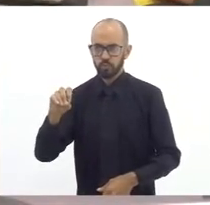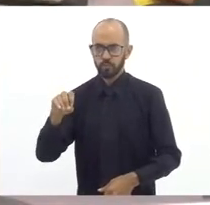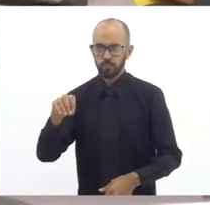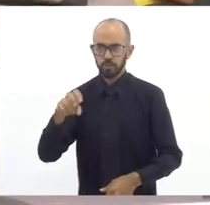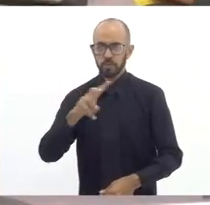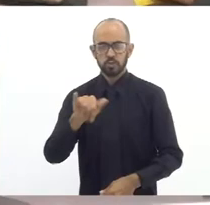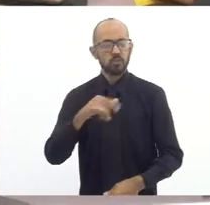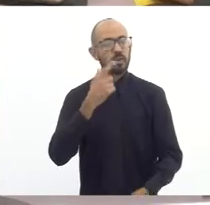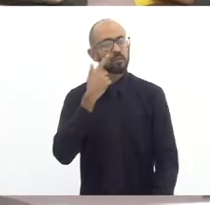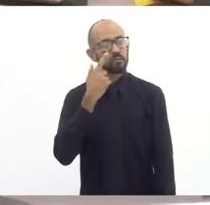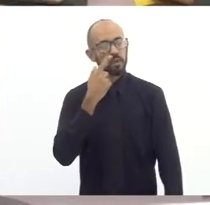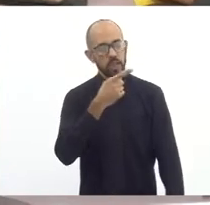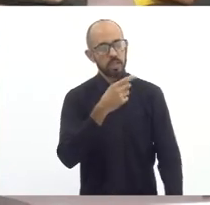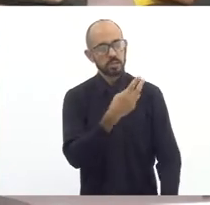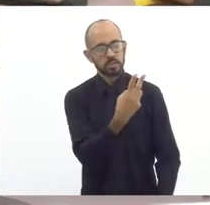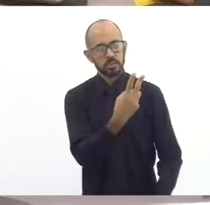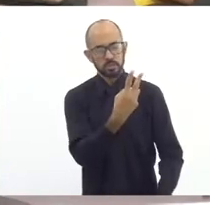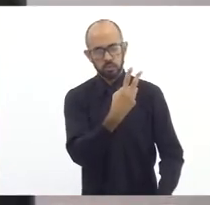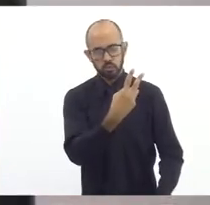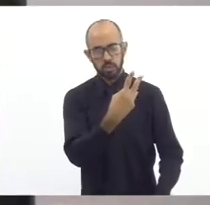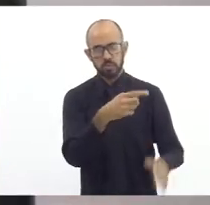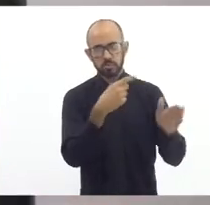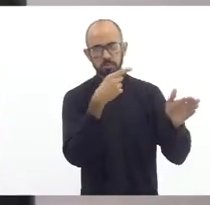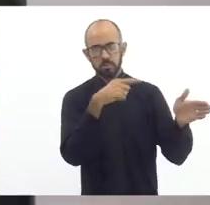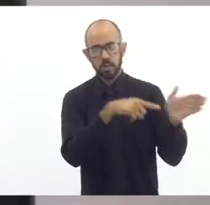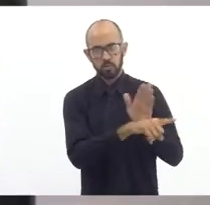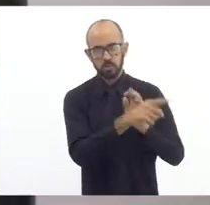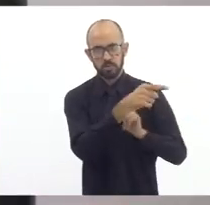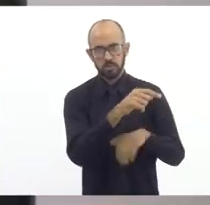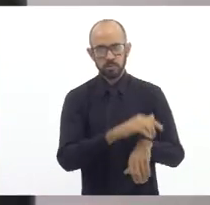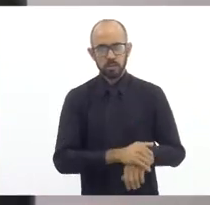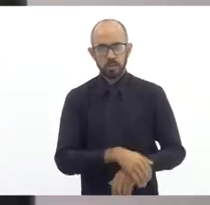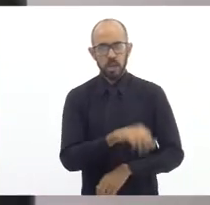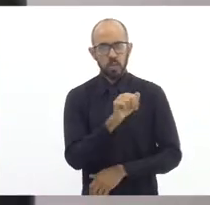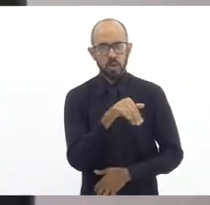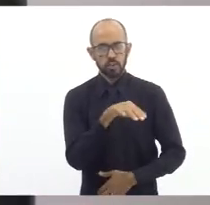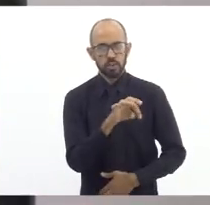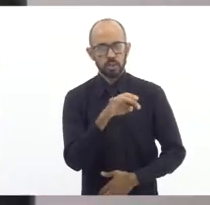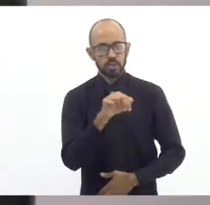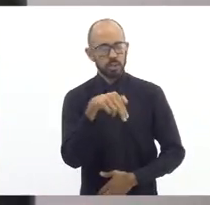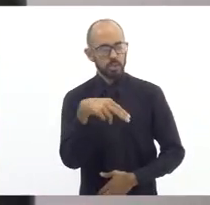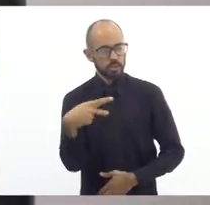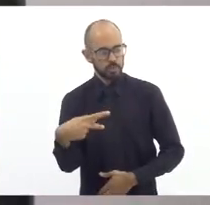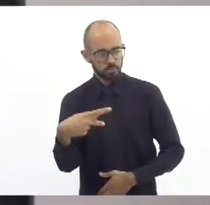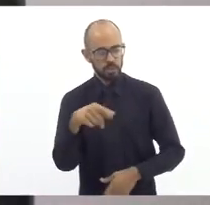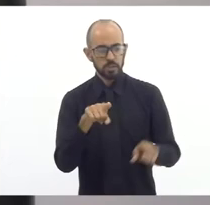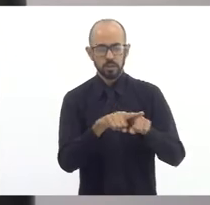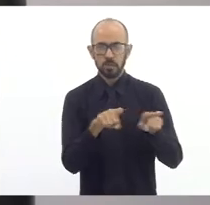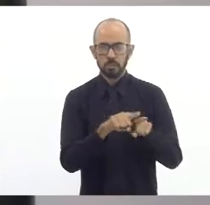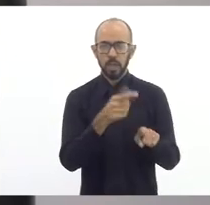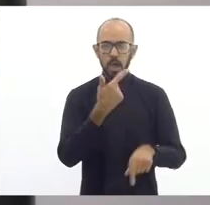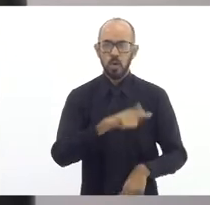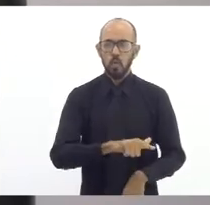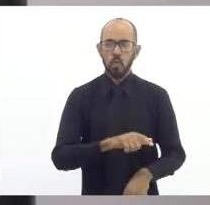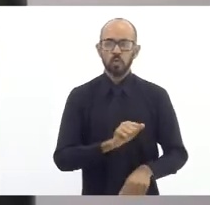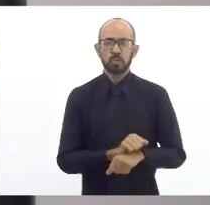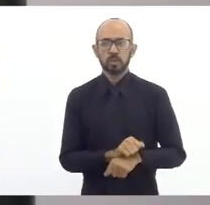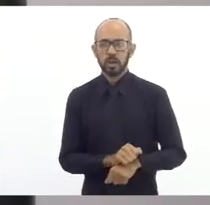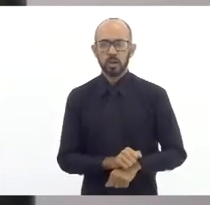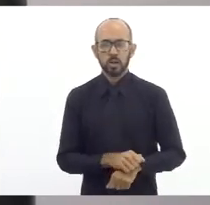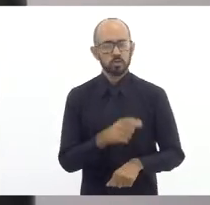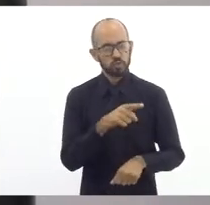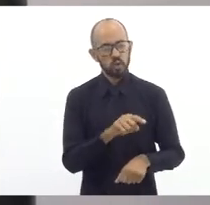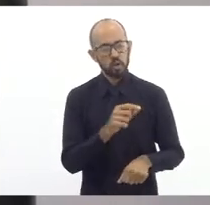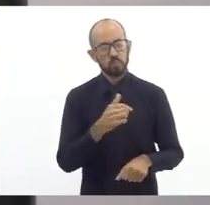duas perguntas. Uma formulada, Vossa Excelência, ao presidente da Getransp, ao Murilo, e a outra que o senhor encaminhou